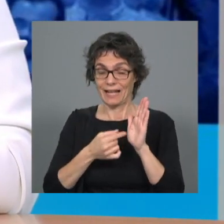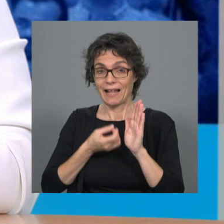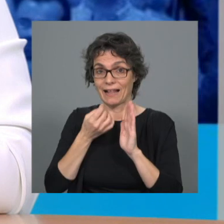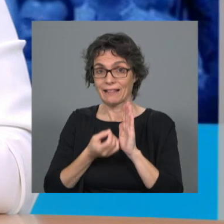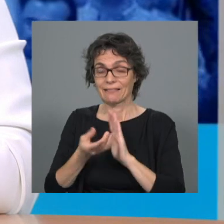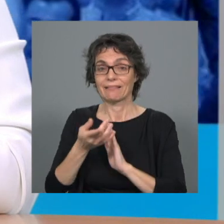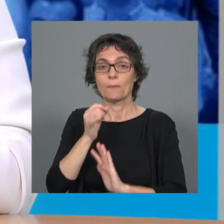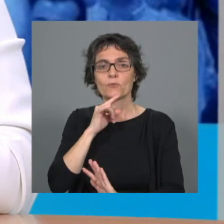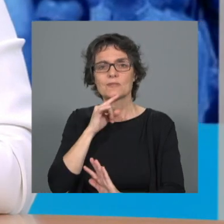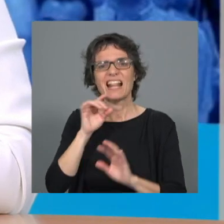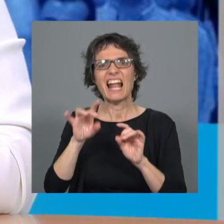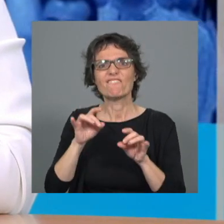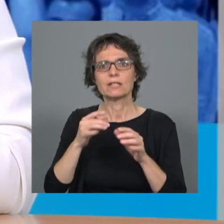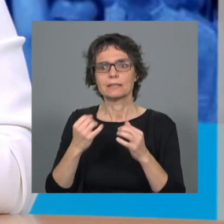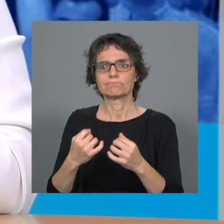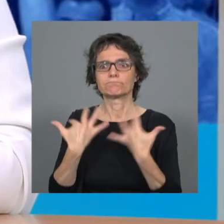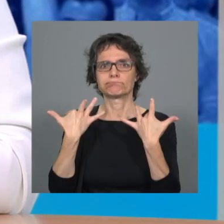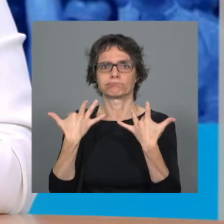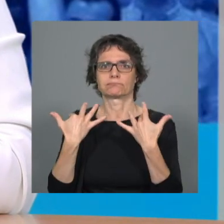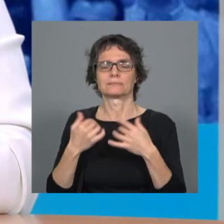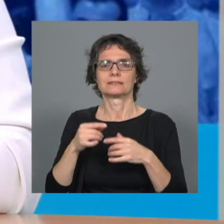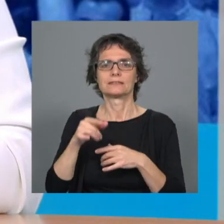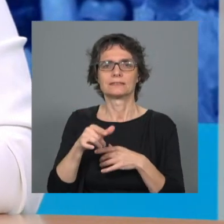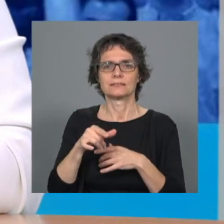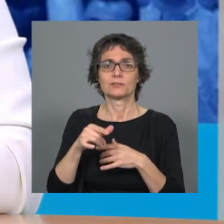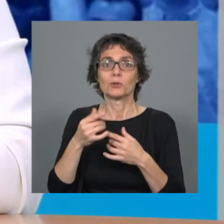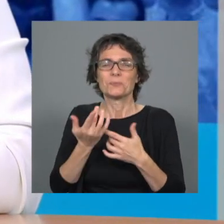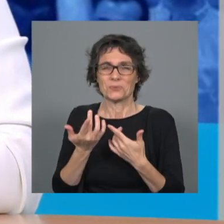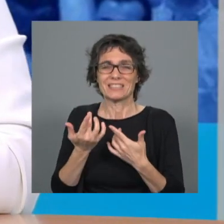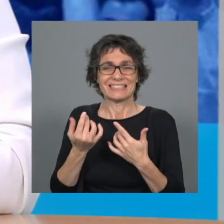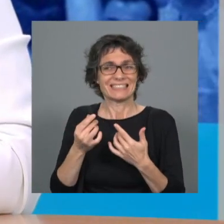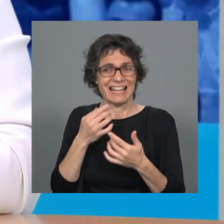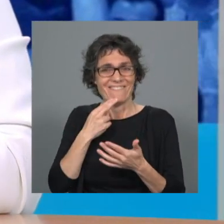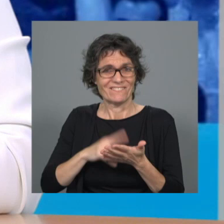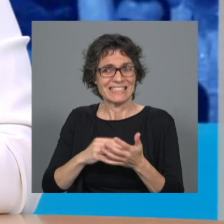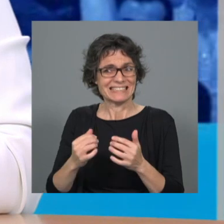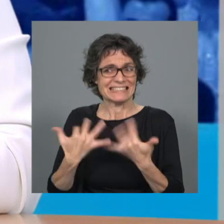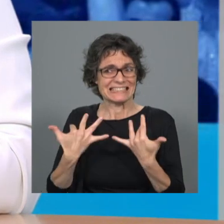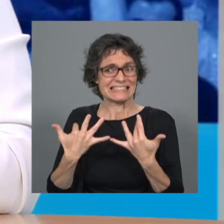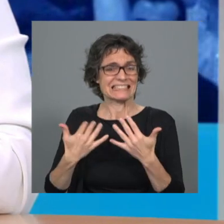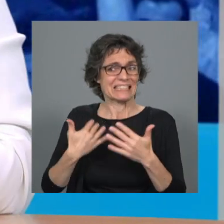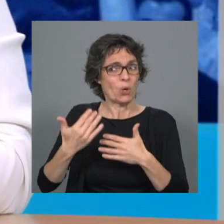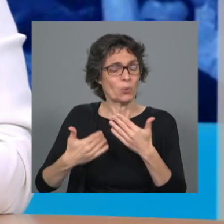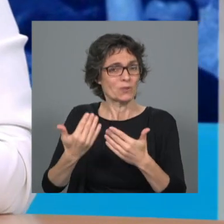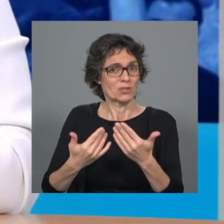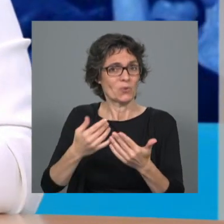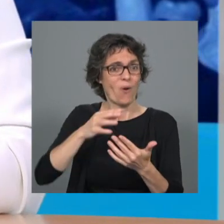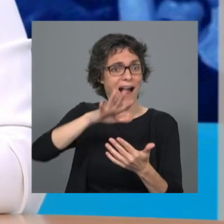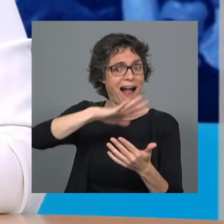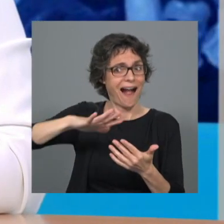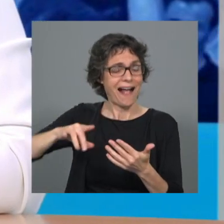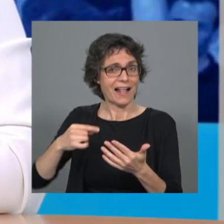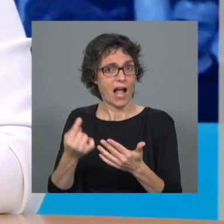contágio, quebrar cadeias de contágio, que estamos a ver que não estão a ser quebradas em alguns sítios, neste